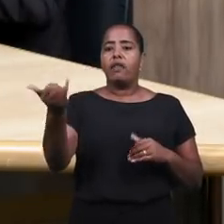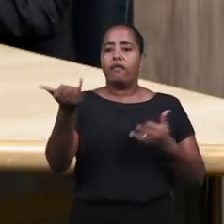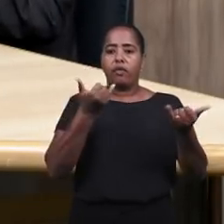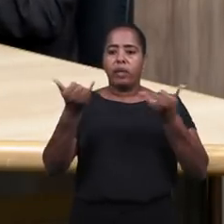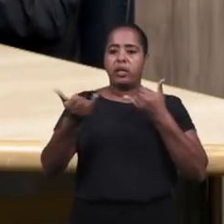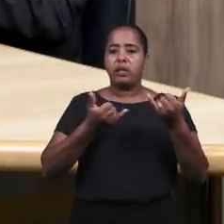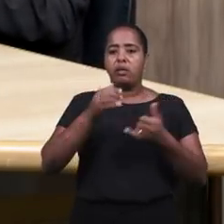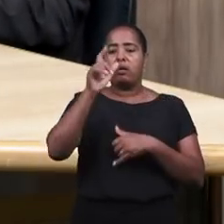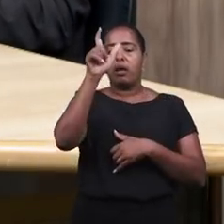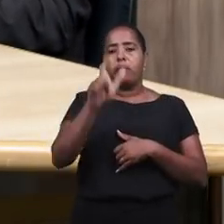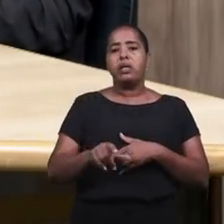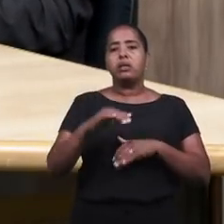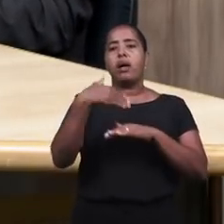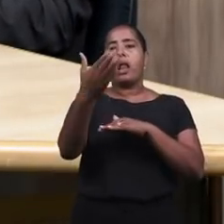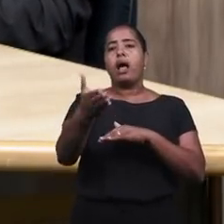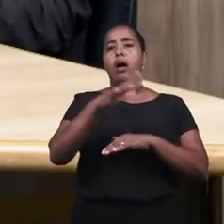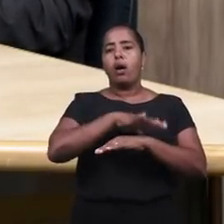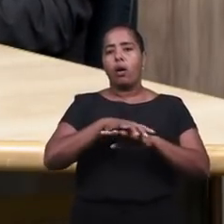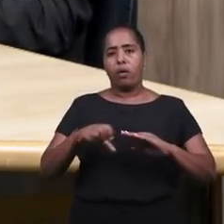foi curada.